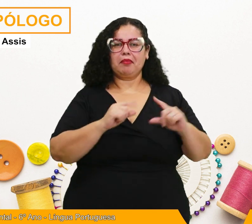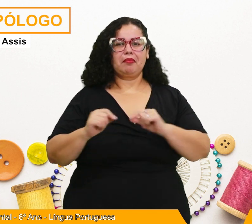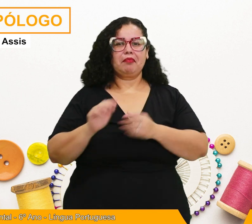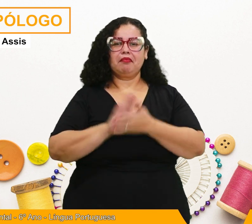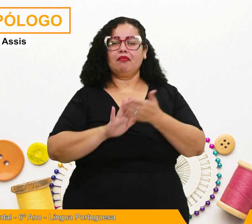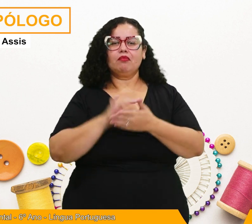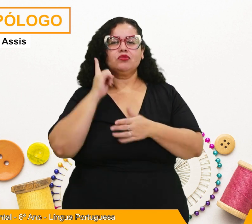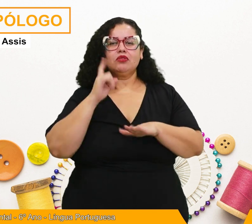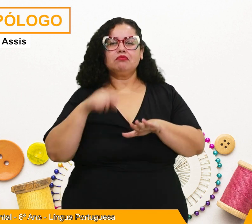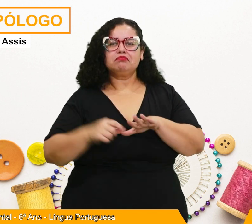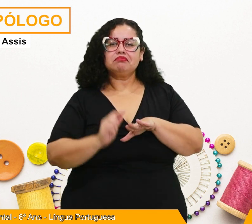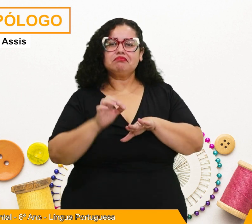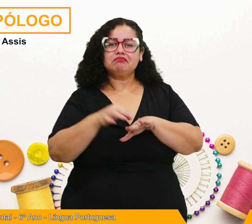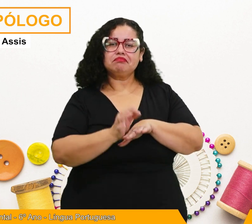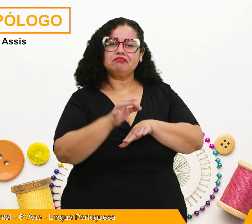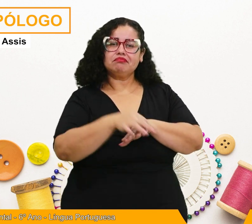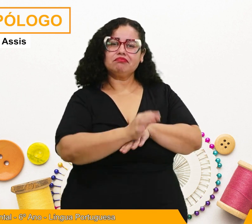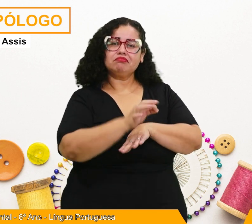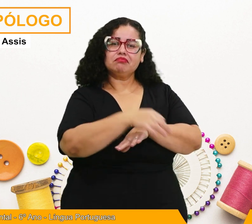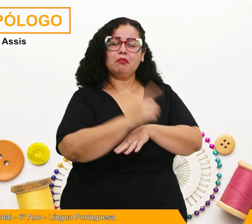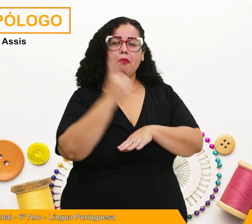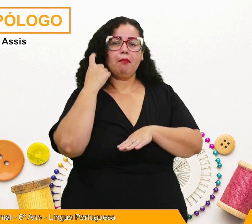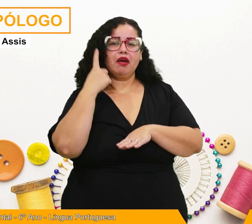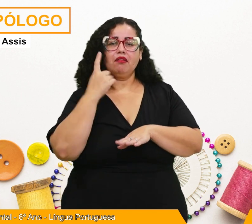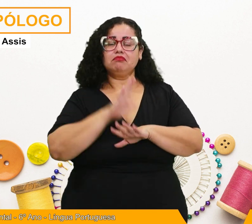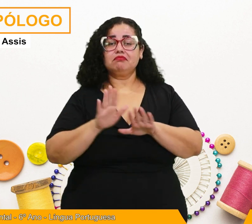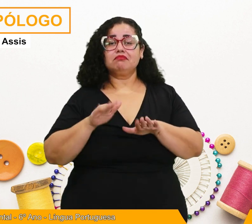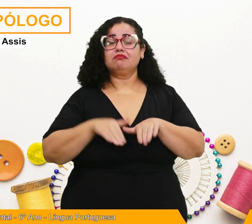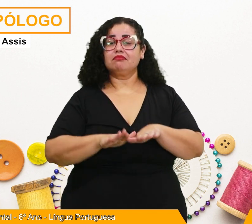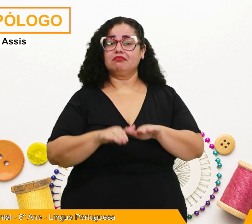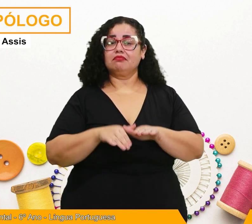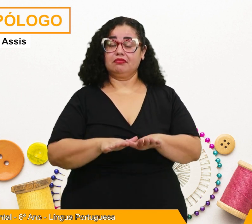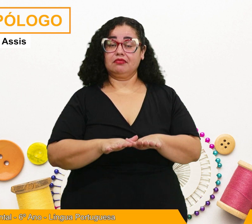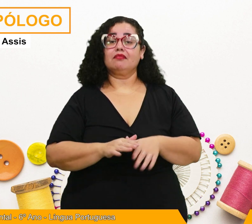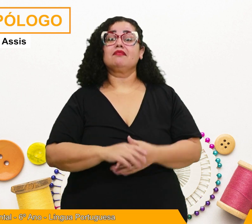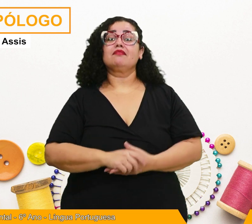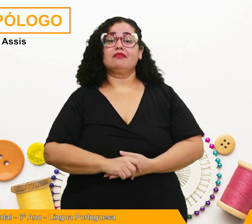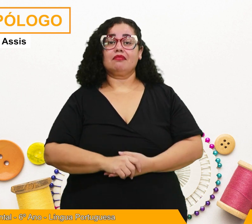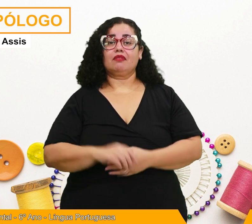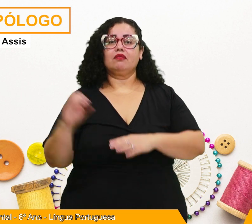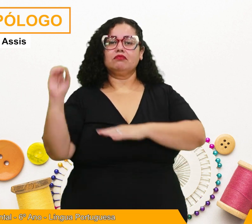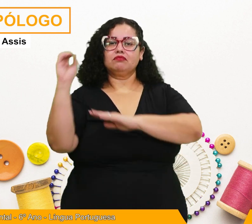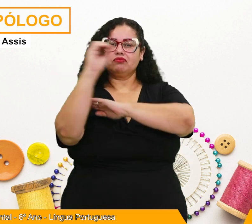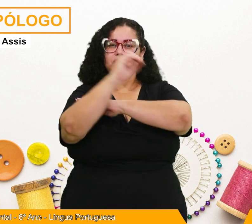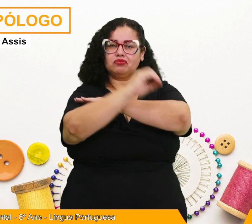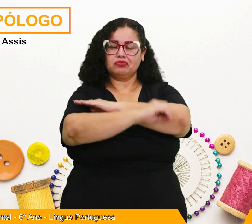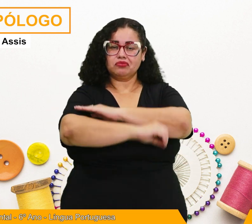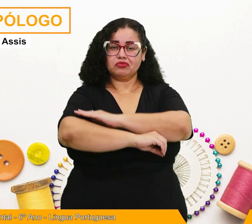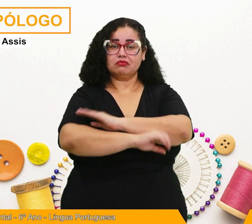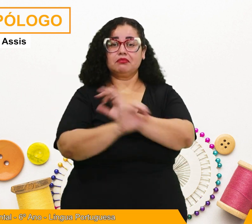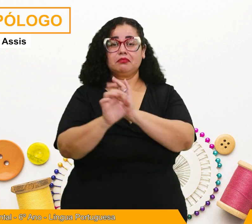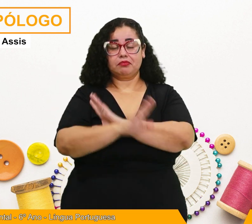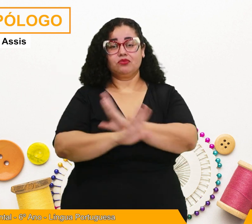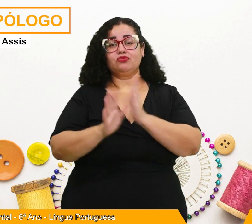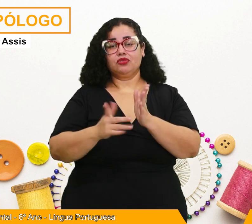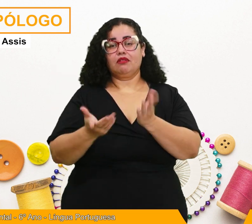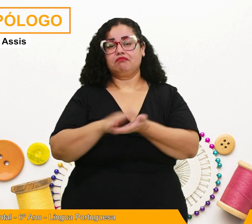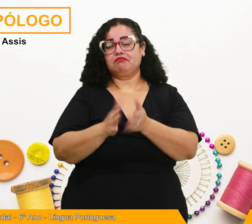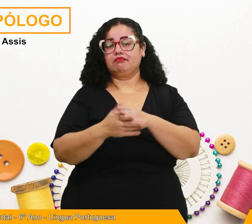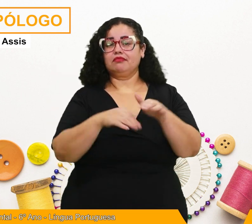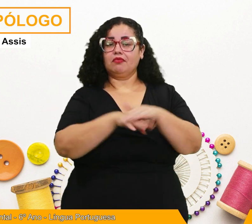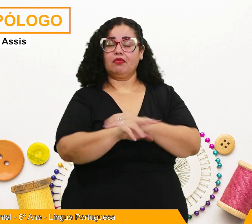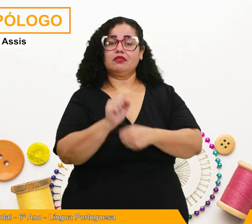plic, plic, plic, plic da agulha no pano. Caindo o sol, a costureira dobrou a costura para o dia